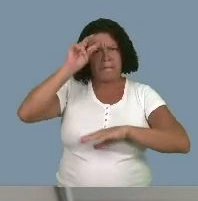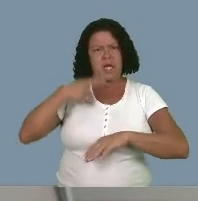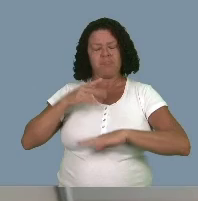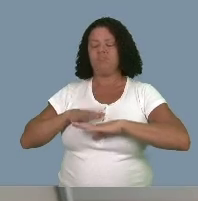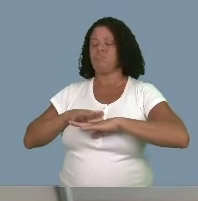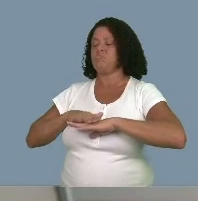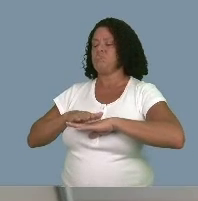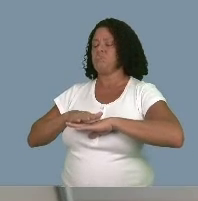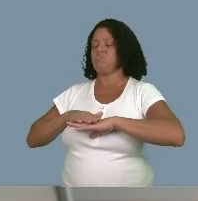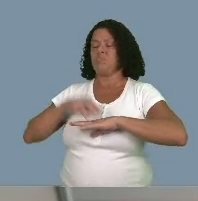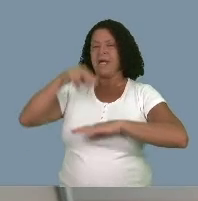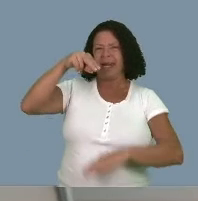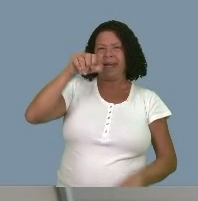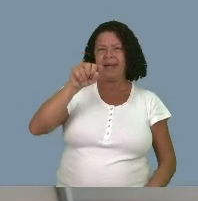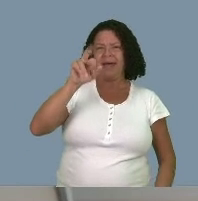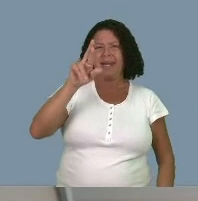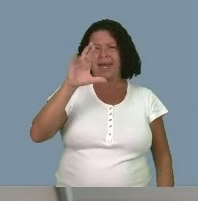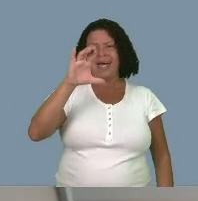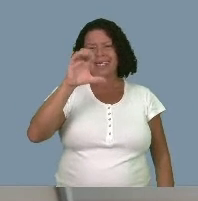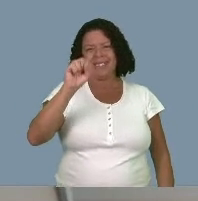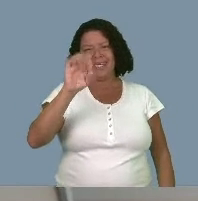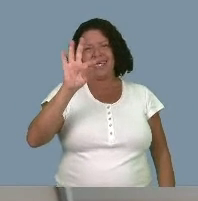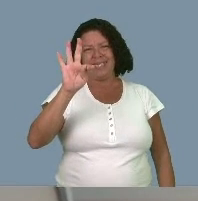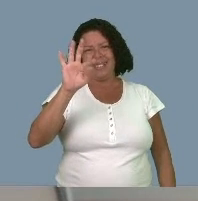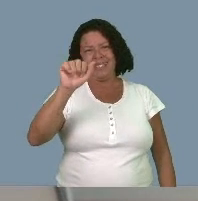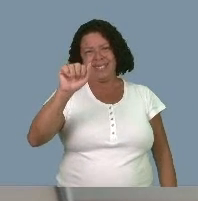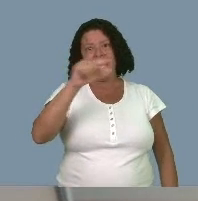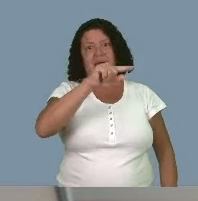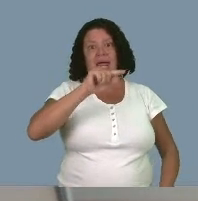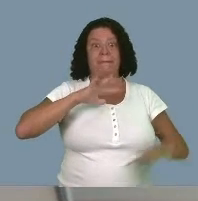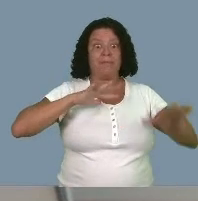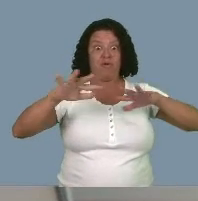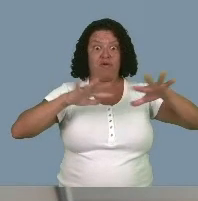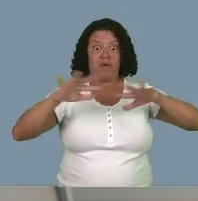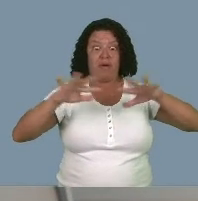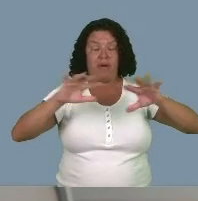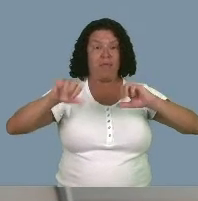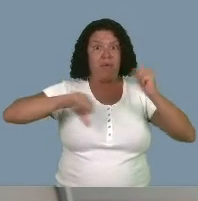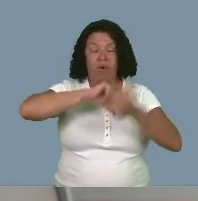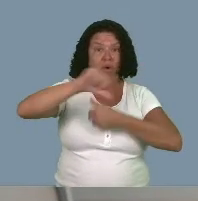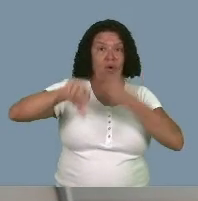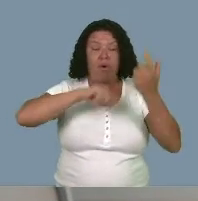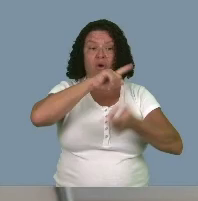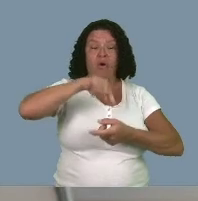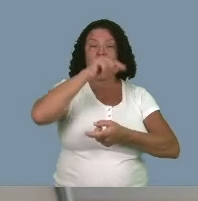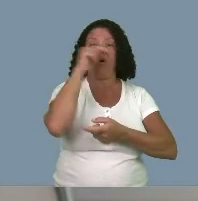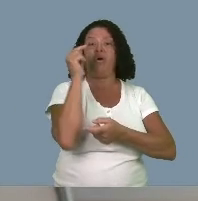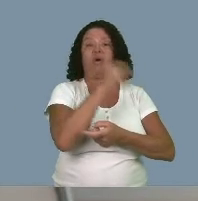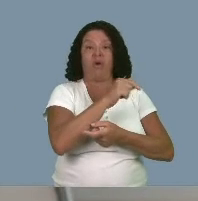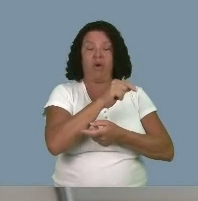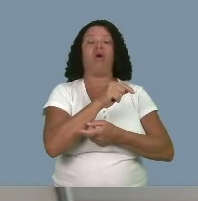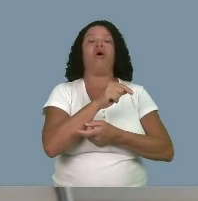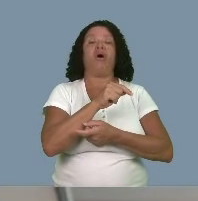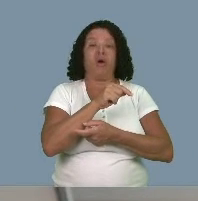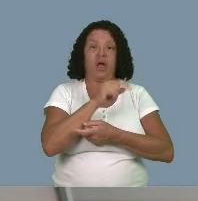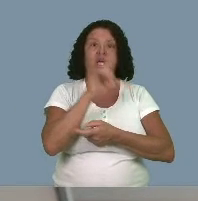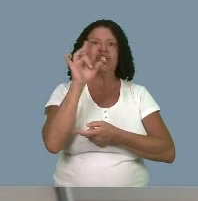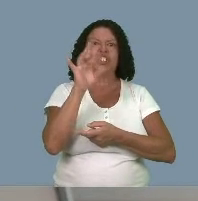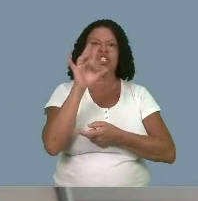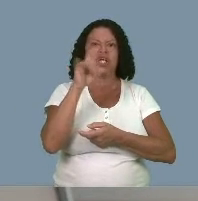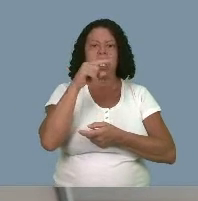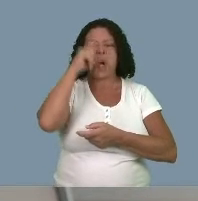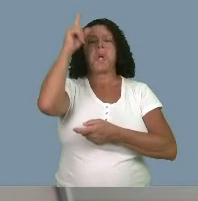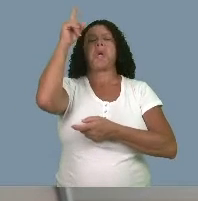utilitaristas tornava-se inevitável um movimento edificante, reacionário à luxúria e à anarquia.